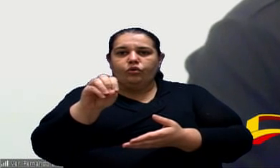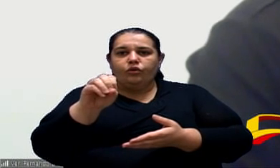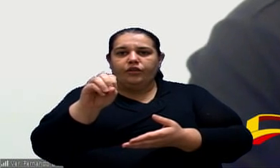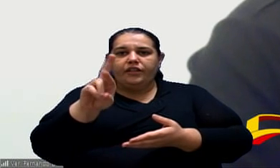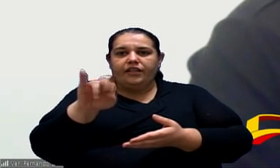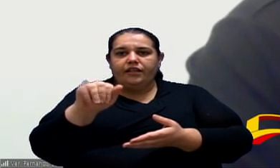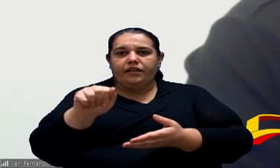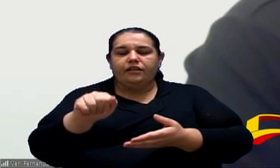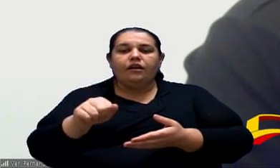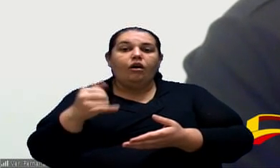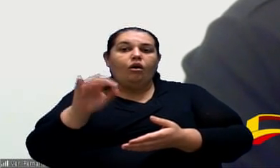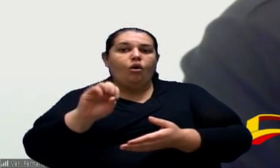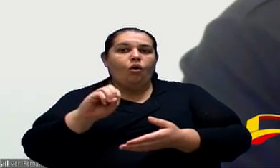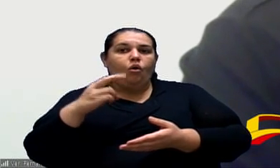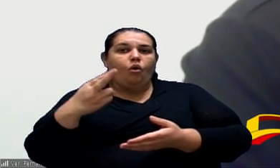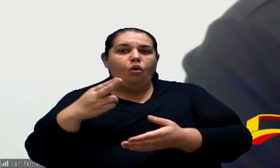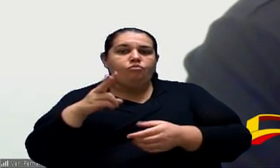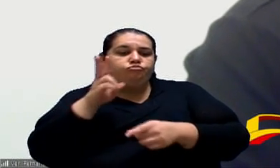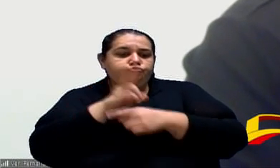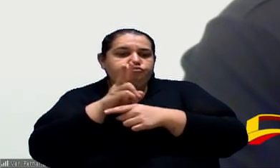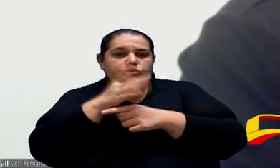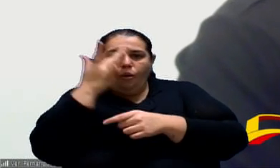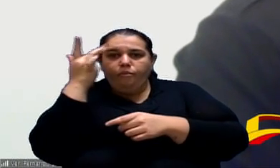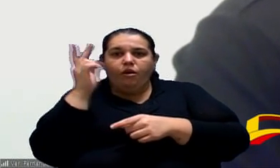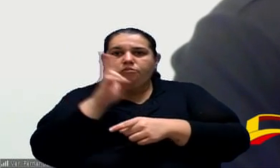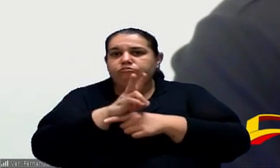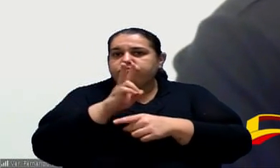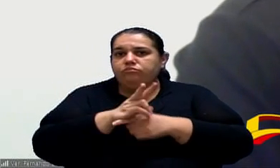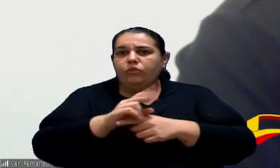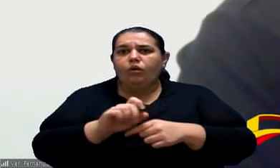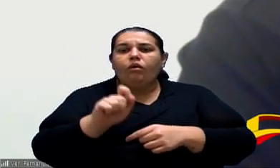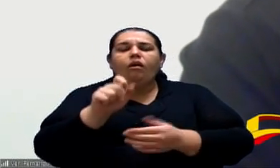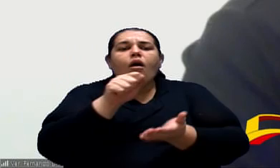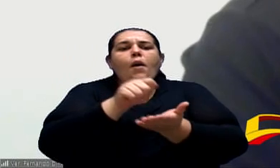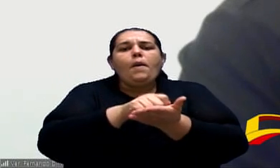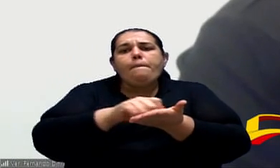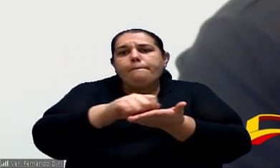fiscalização, quantas solicitações foram feitas